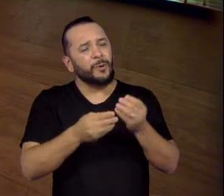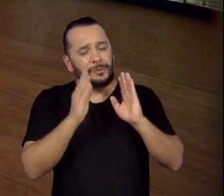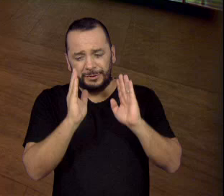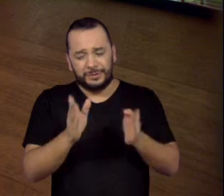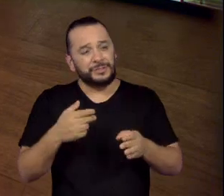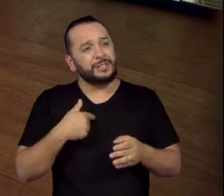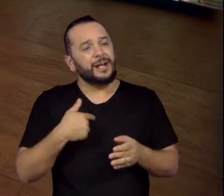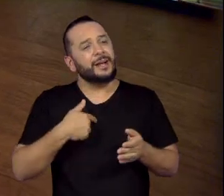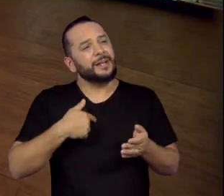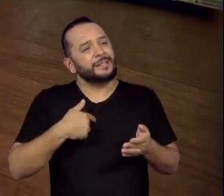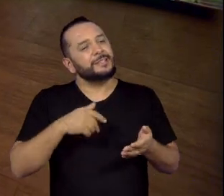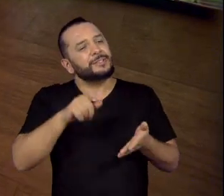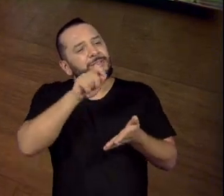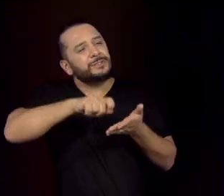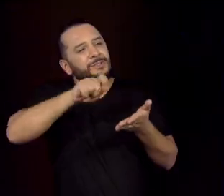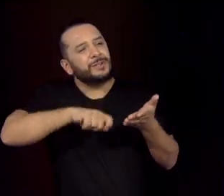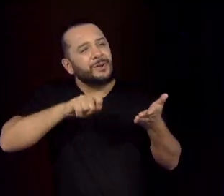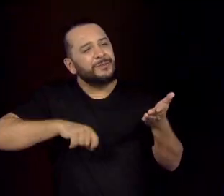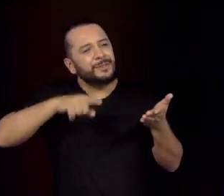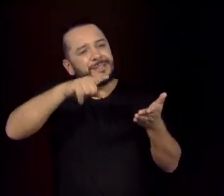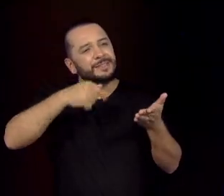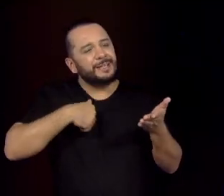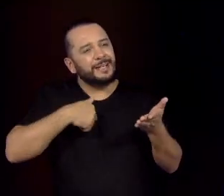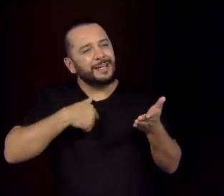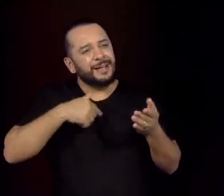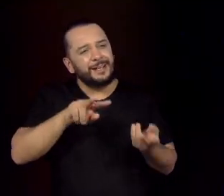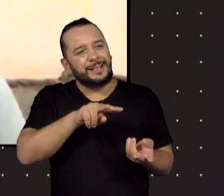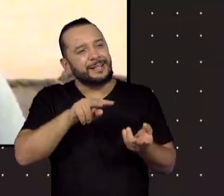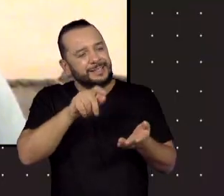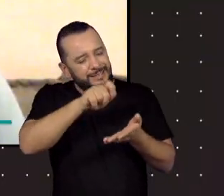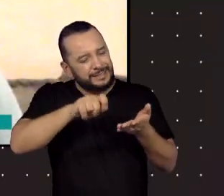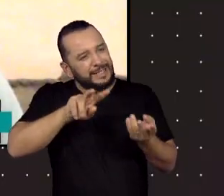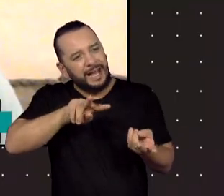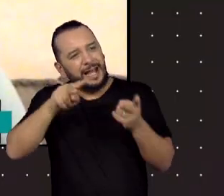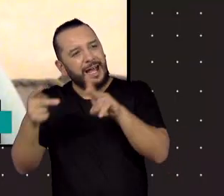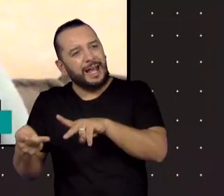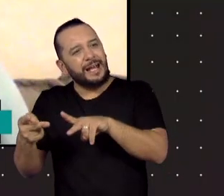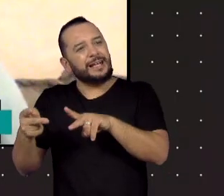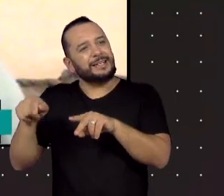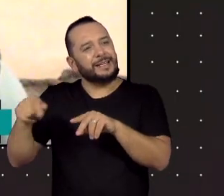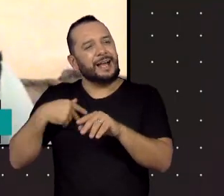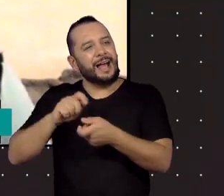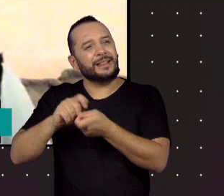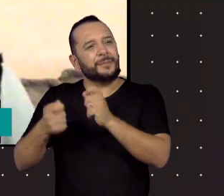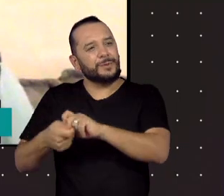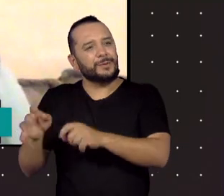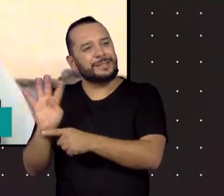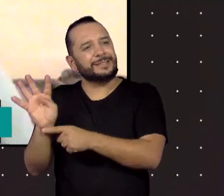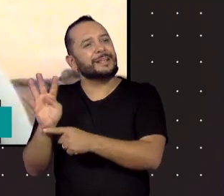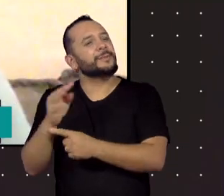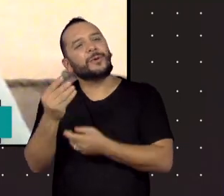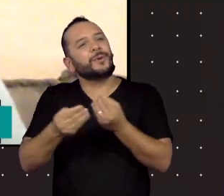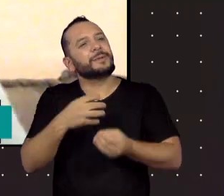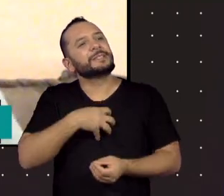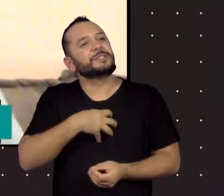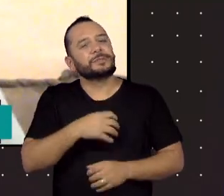linguagem cinematográfica, você que era um tão admirador de cinema? Eu, claro, fiquei